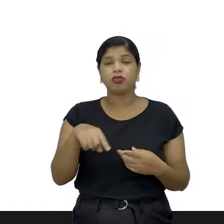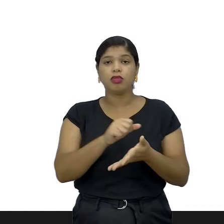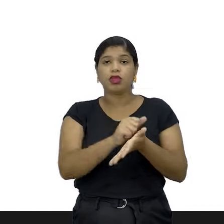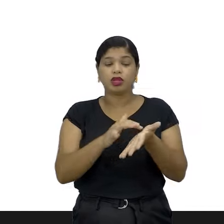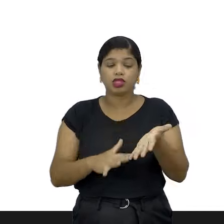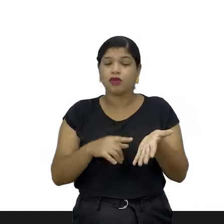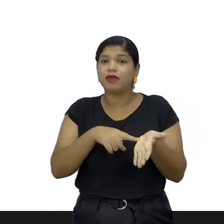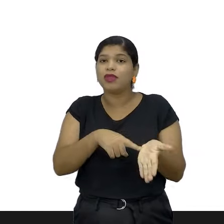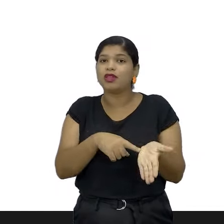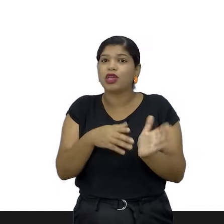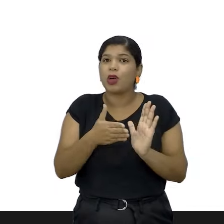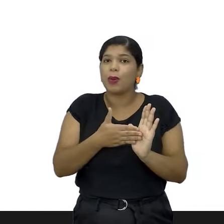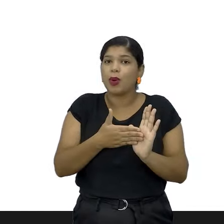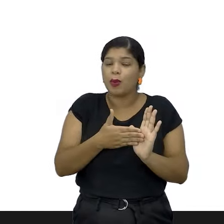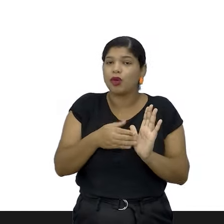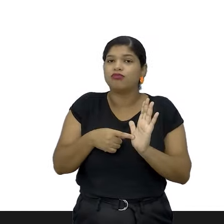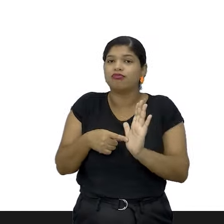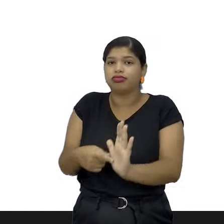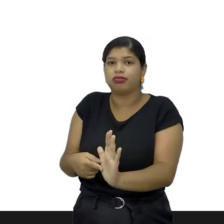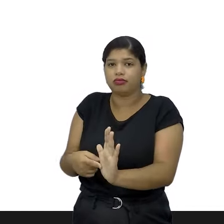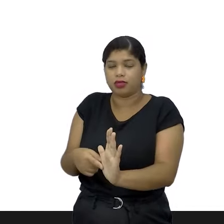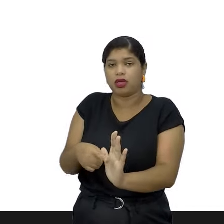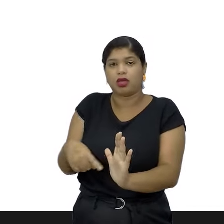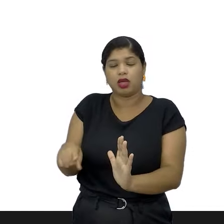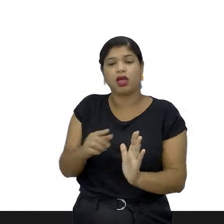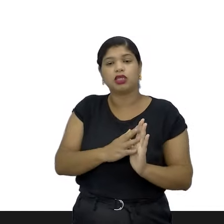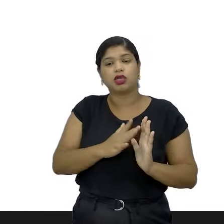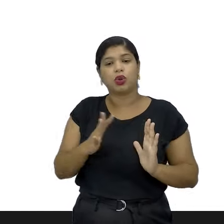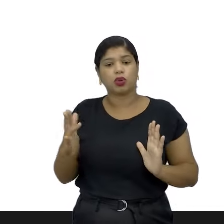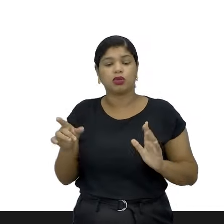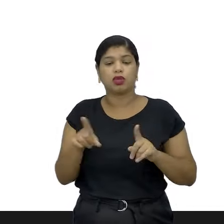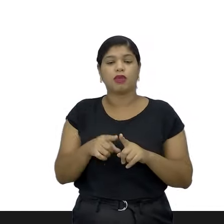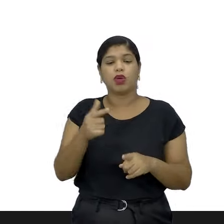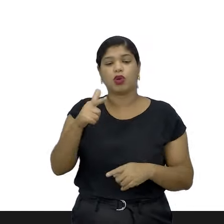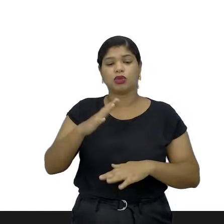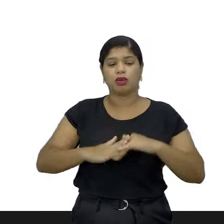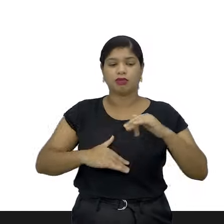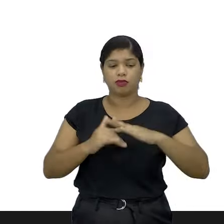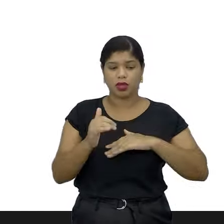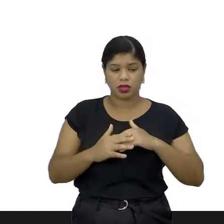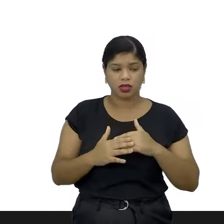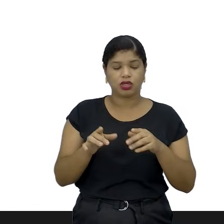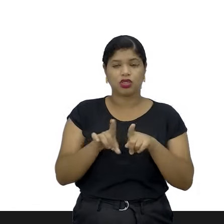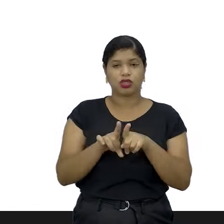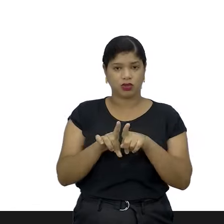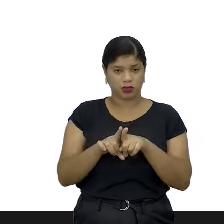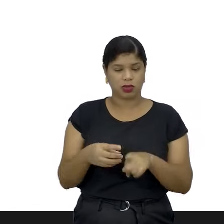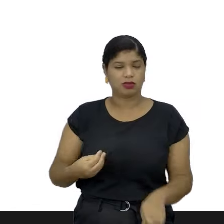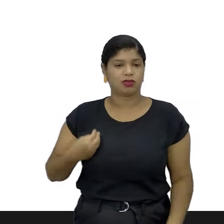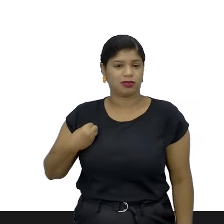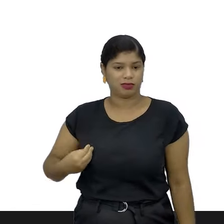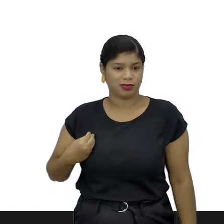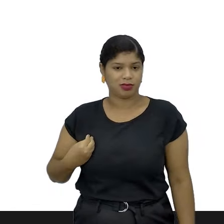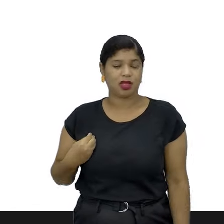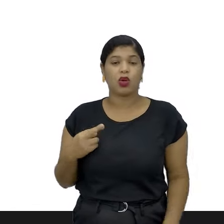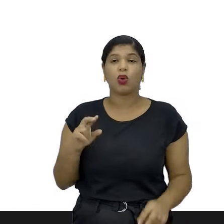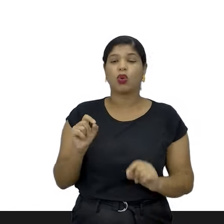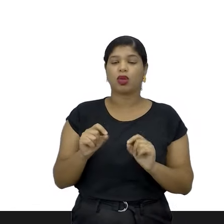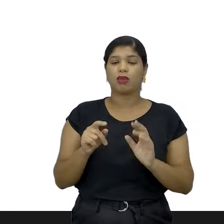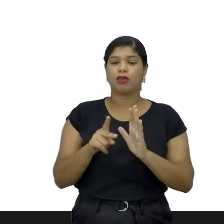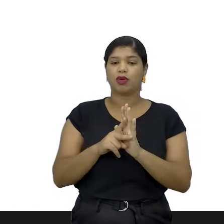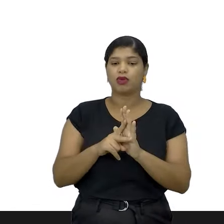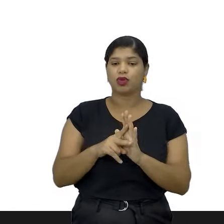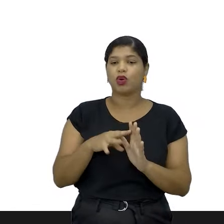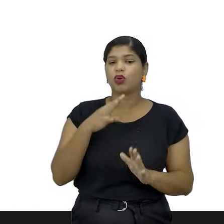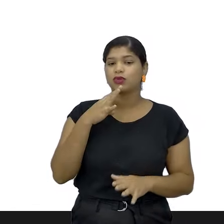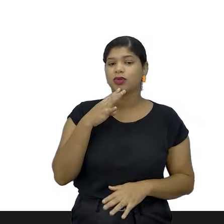atividades propostas ao longo de toda a sequência, e também temos outra habilidade aí que inclui-se no objeto de